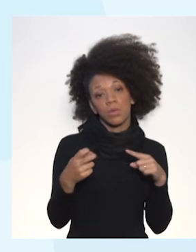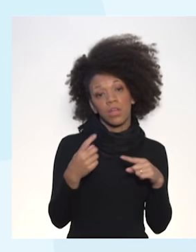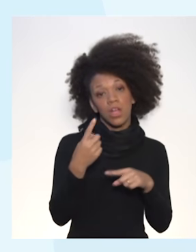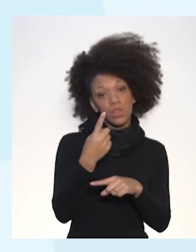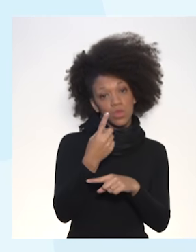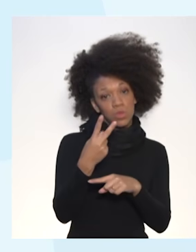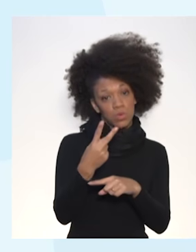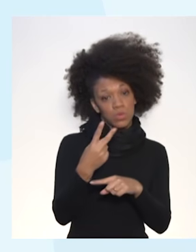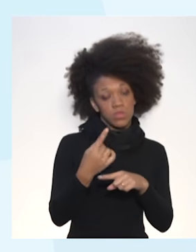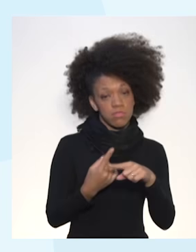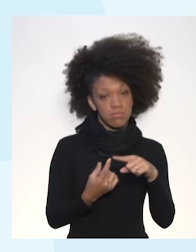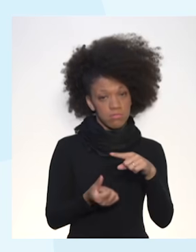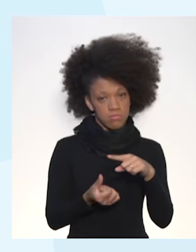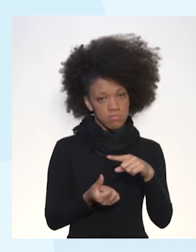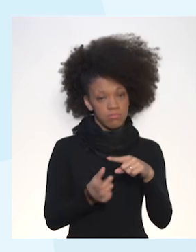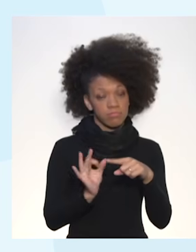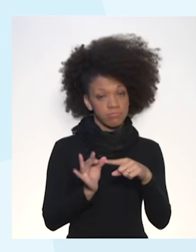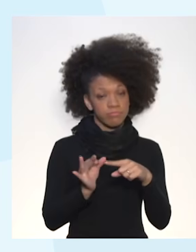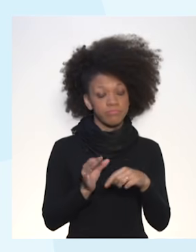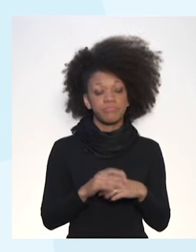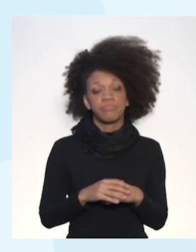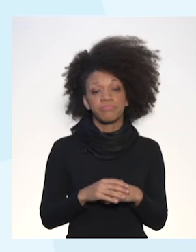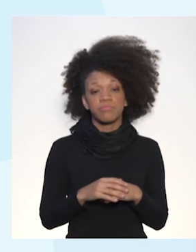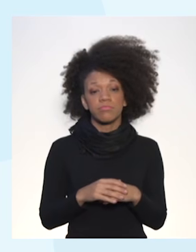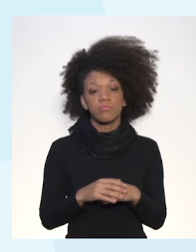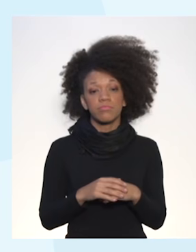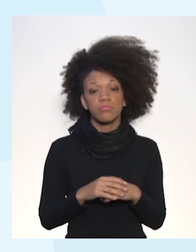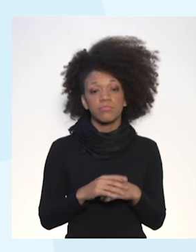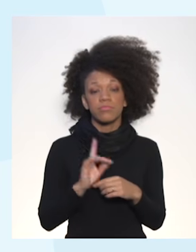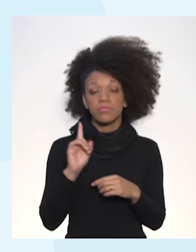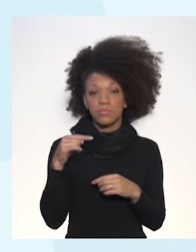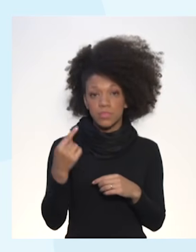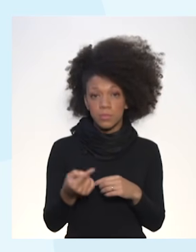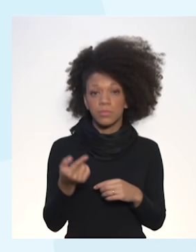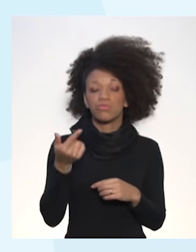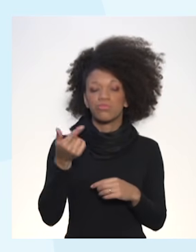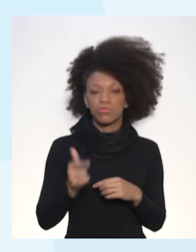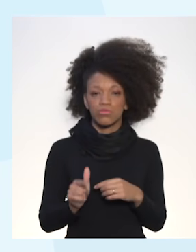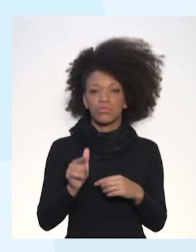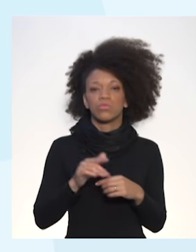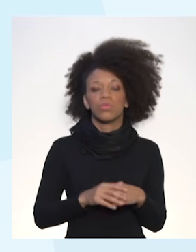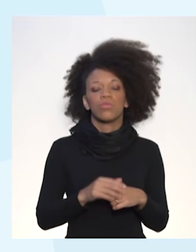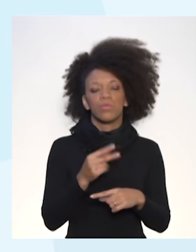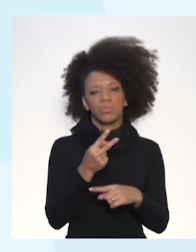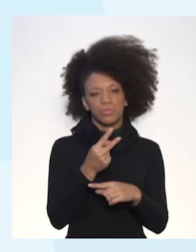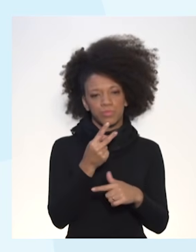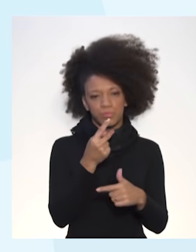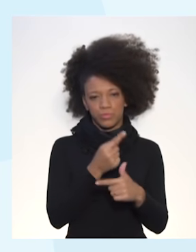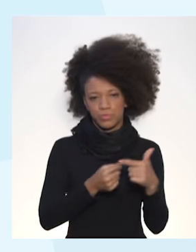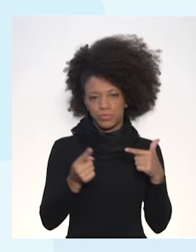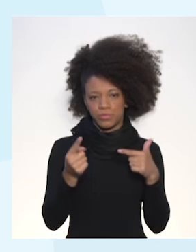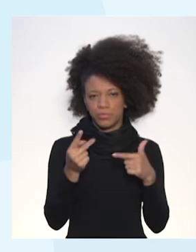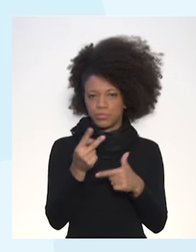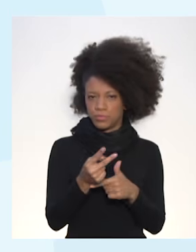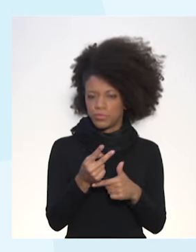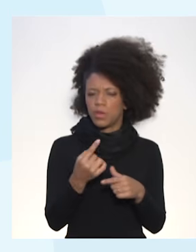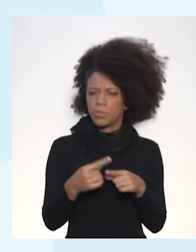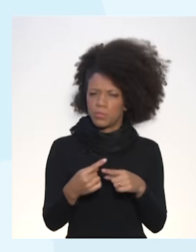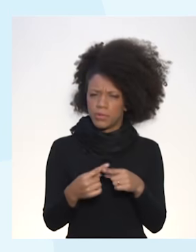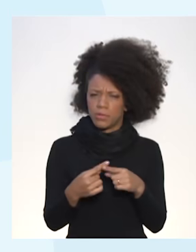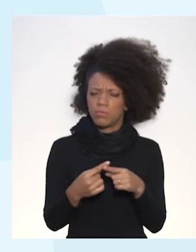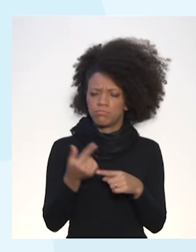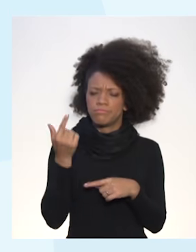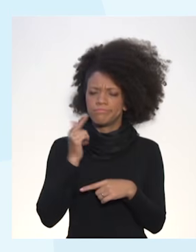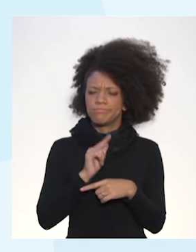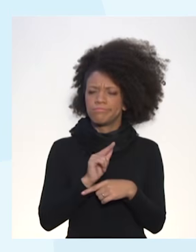né? Dividindo tanto em cima quanto embaixo por 2. Eu vou dividir mais uma vez por 2, né, Osmar? Porque ainda dá, né? Então, olha